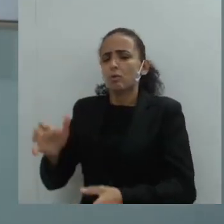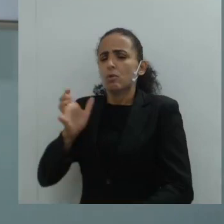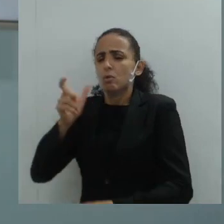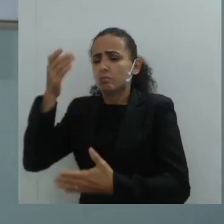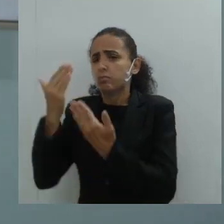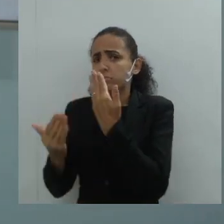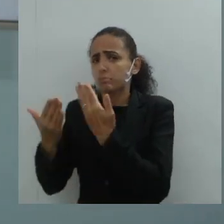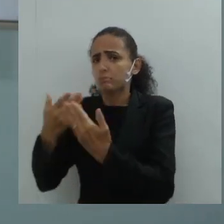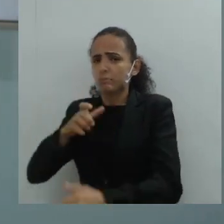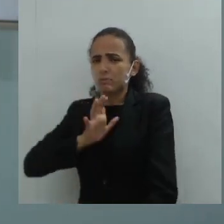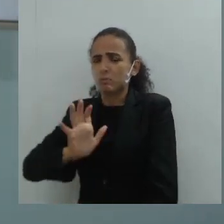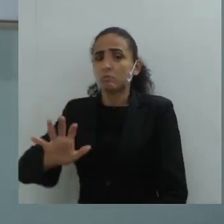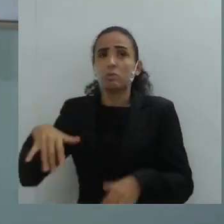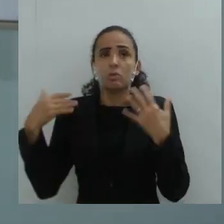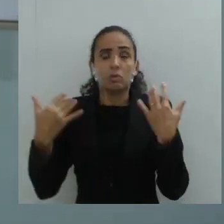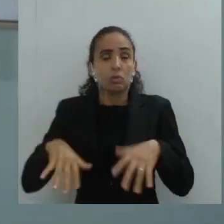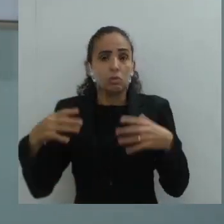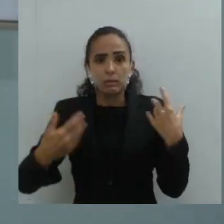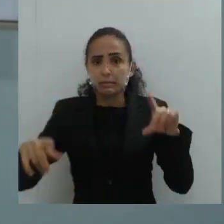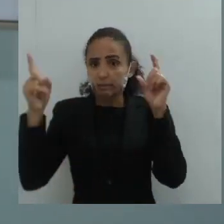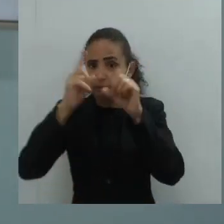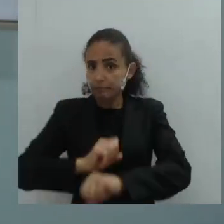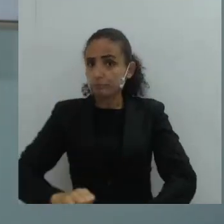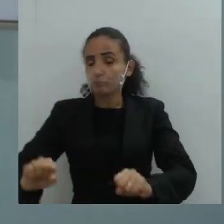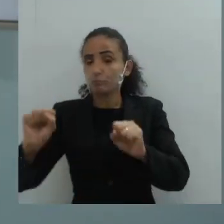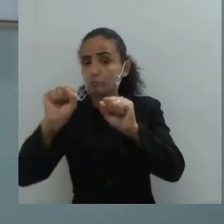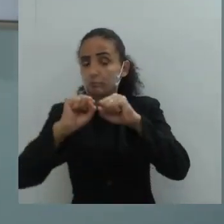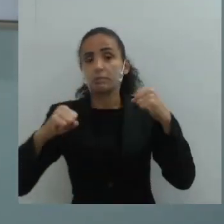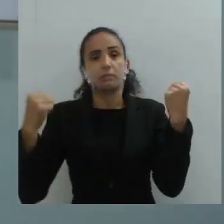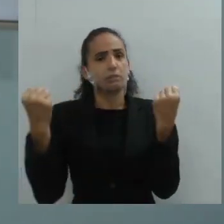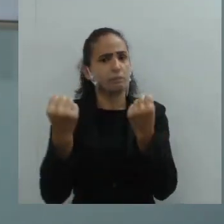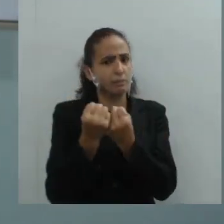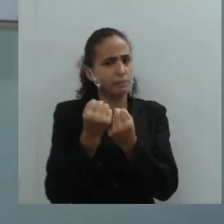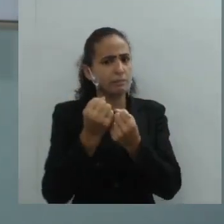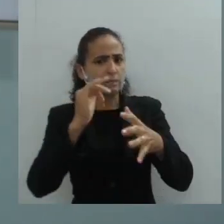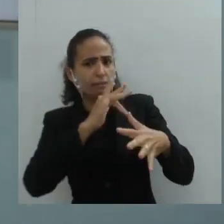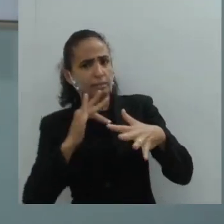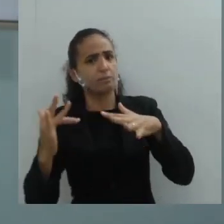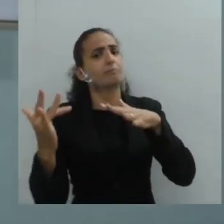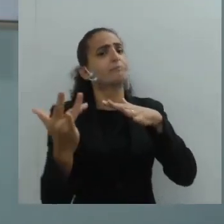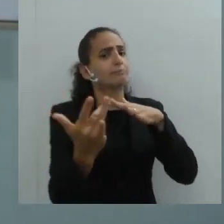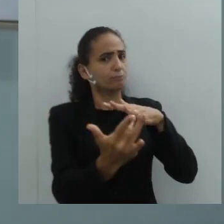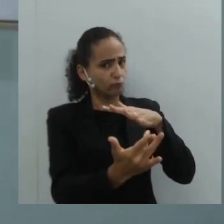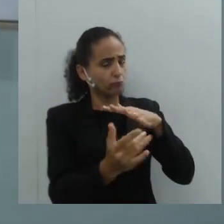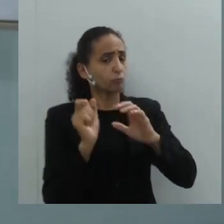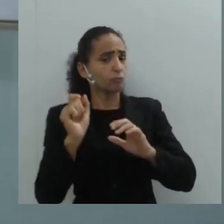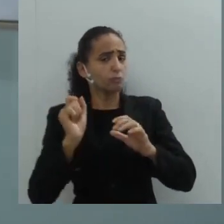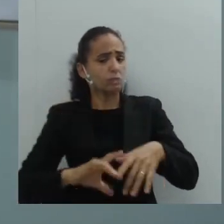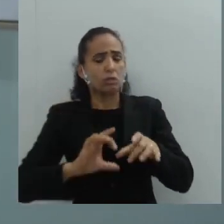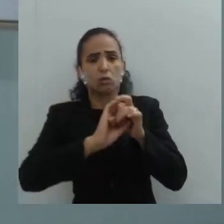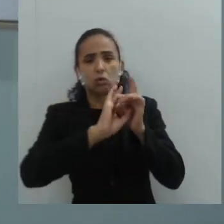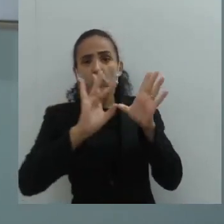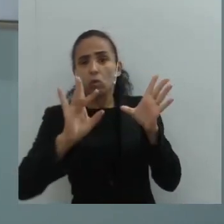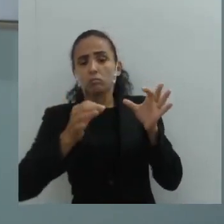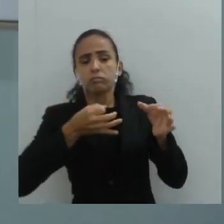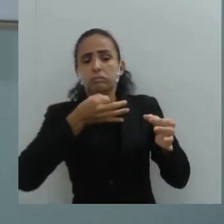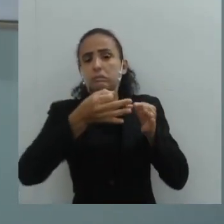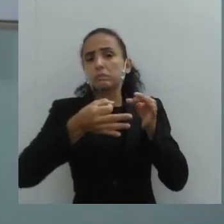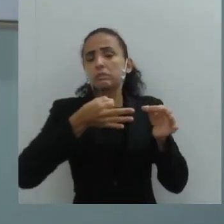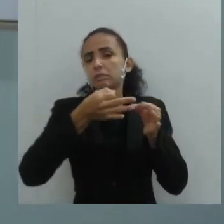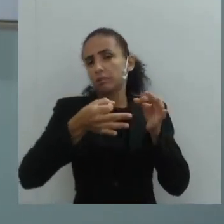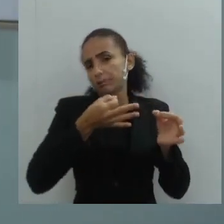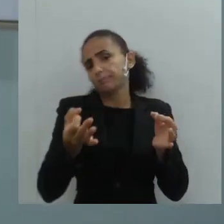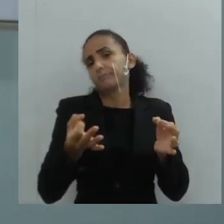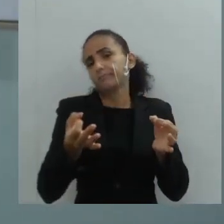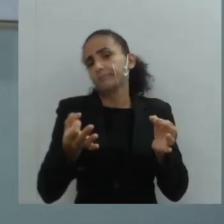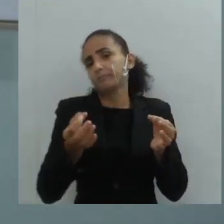ódio? Lembrando que muitas vezes na sociedade, na mídia, muitas pessoas usam a liberdade de expressão